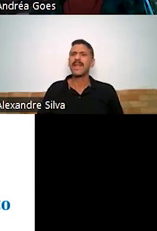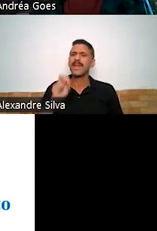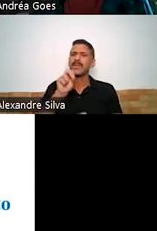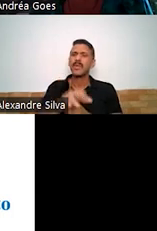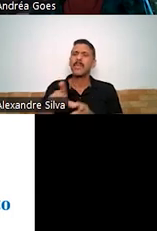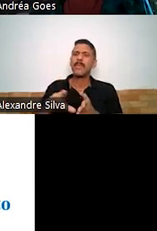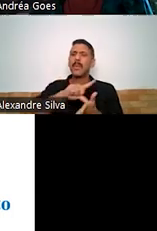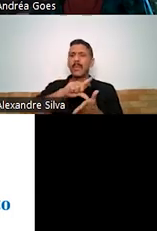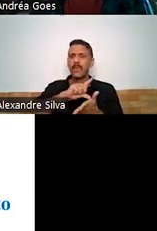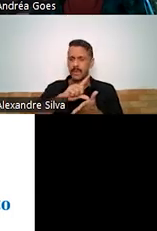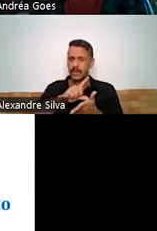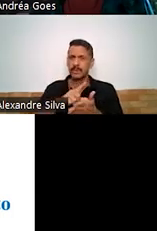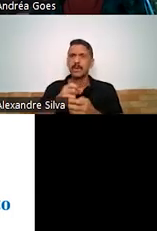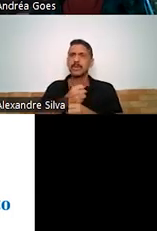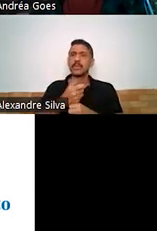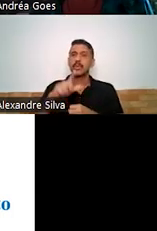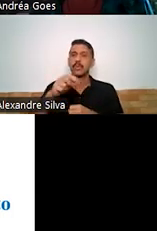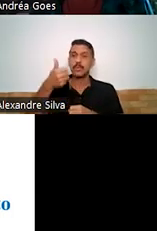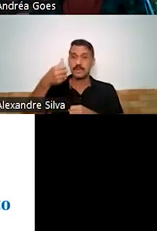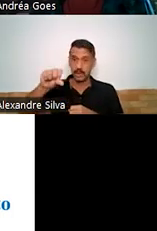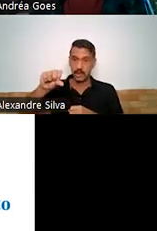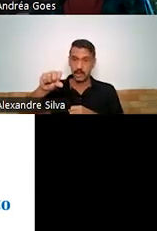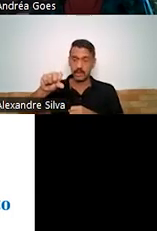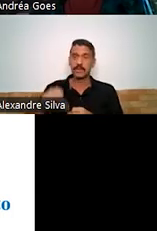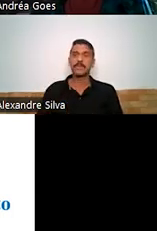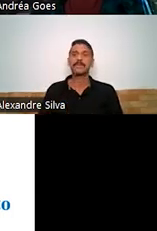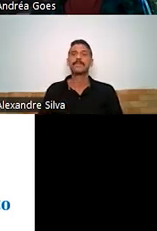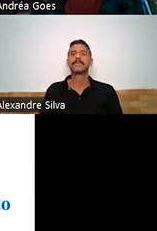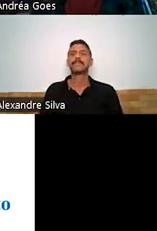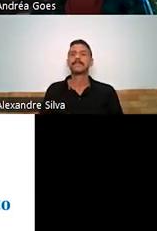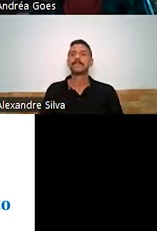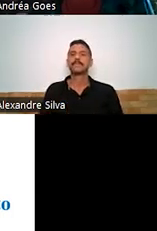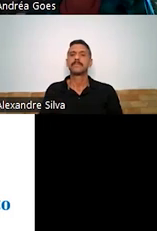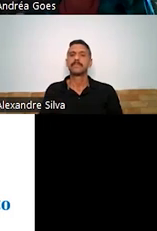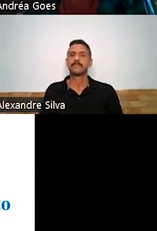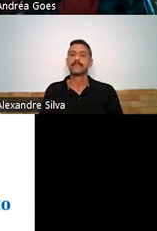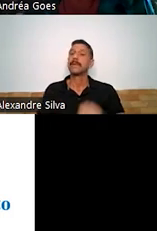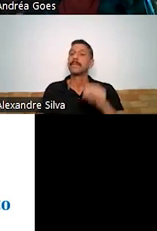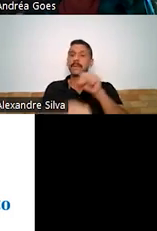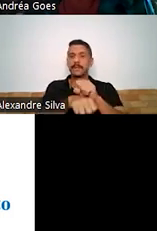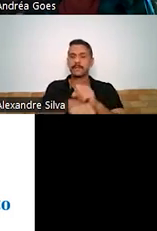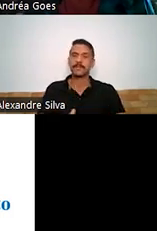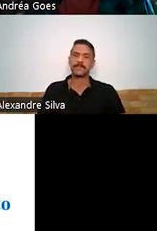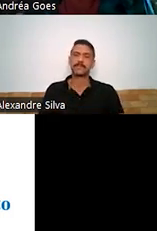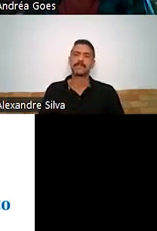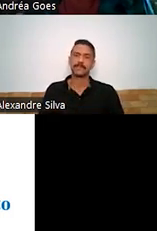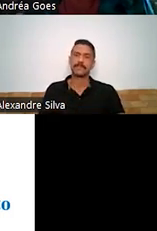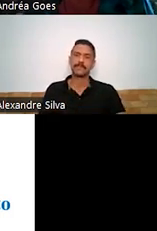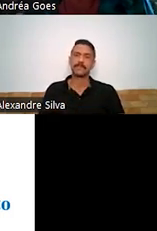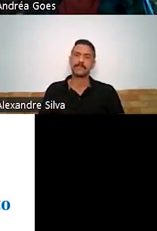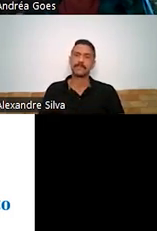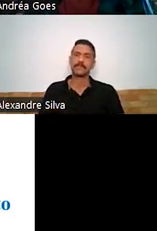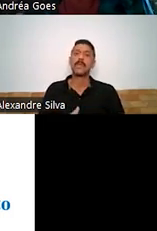em 2019, na seleção de 2019, então em 2020 está parado. Mas ela já